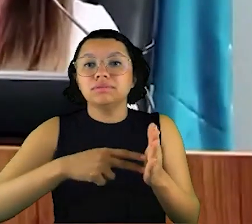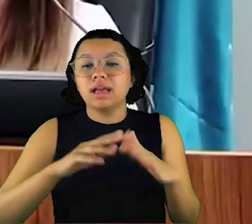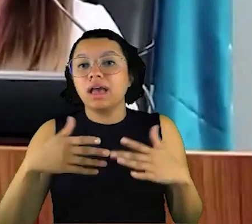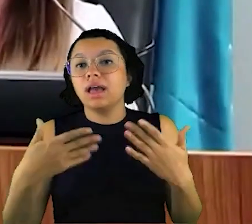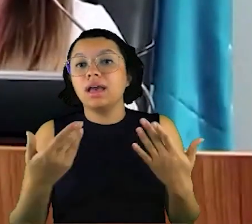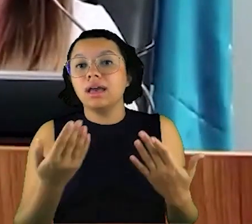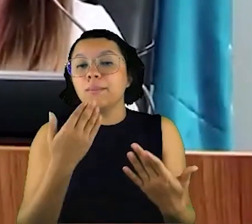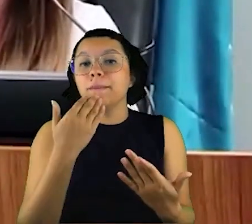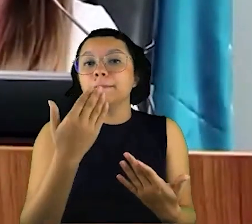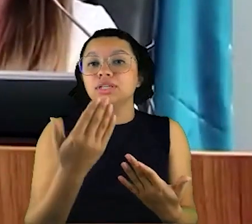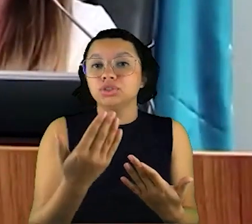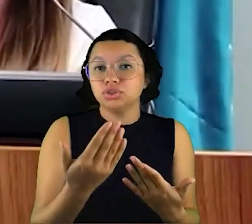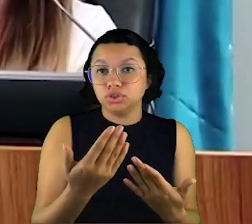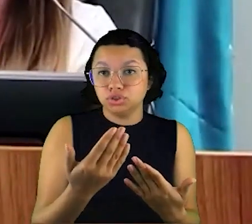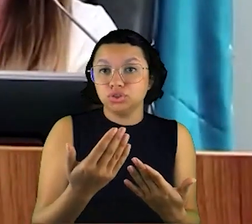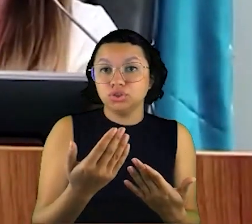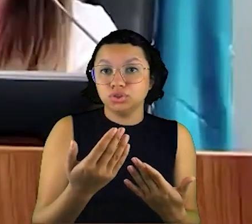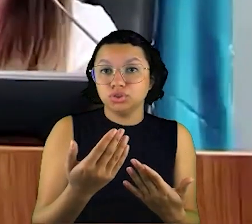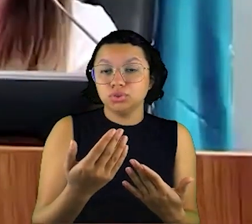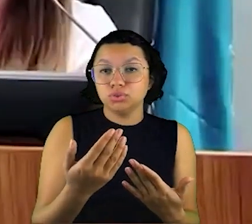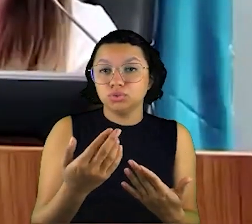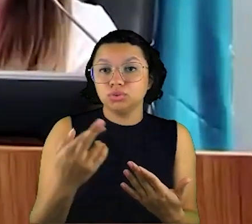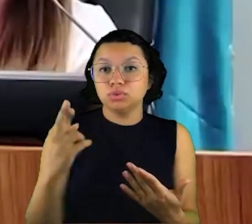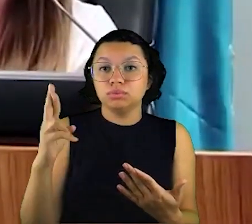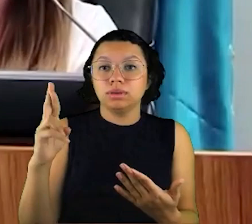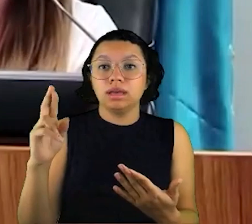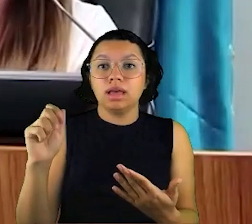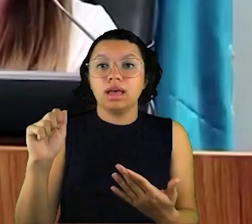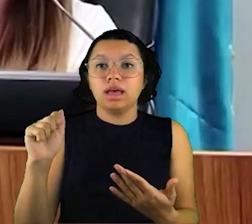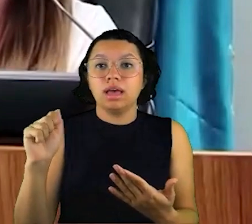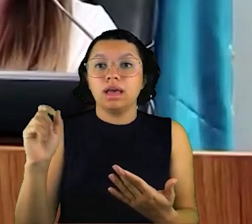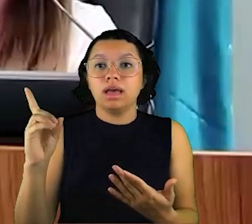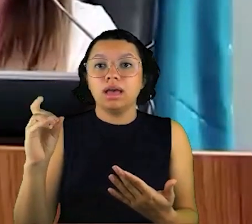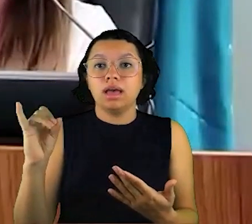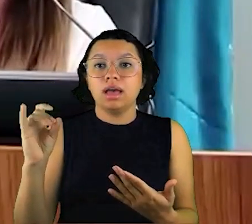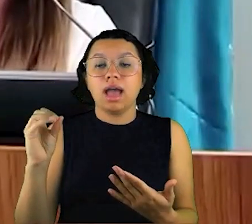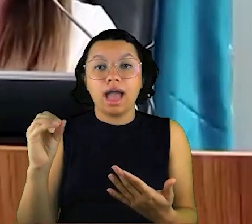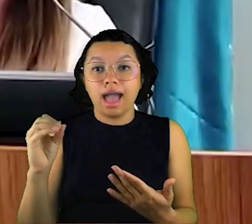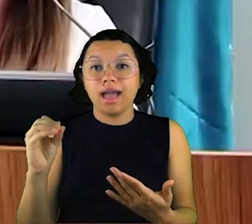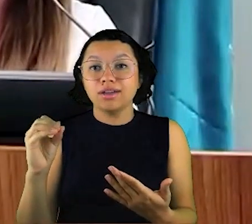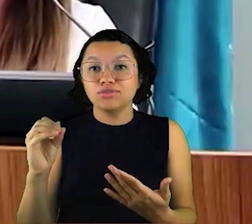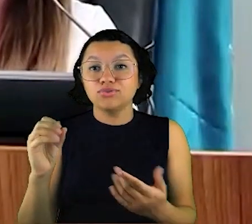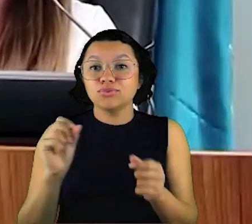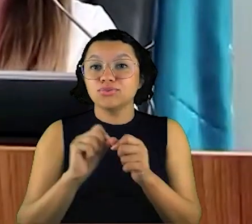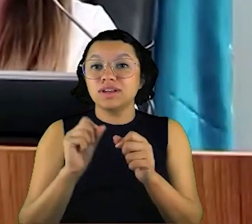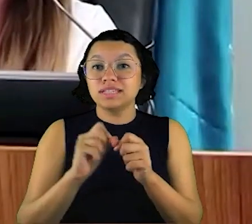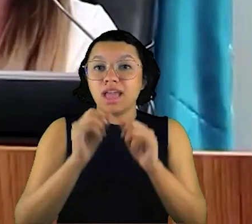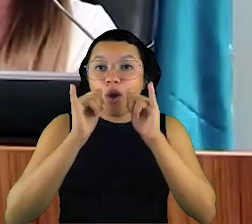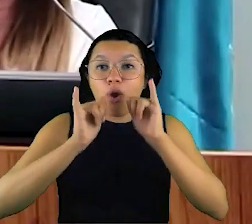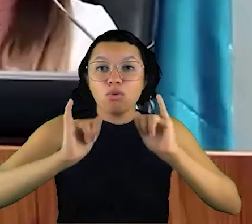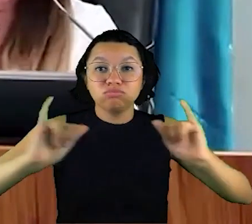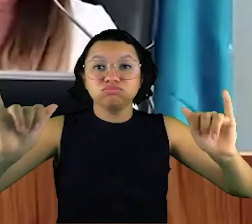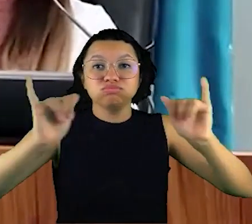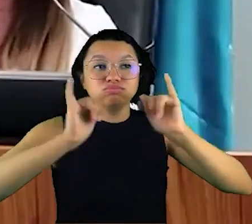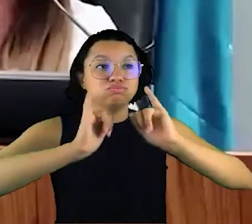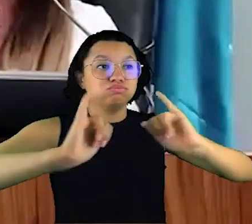E aí, então, ele pediu às rádios locais que fizessem a divulgação.